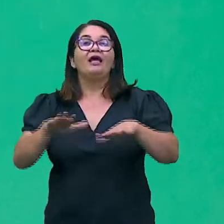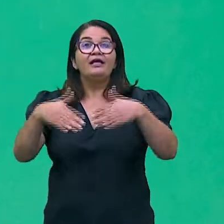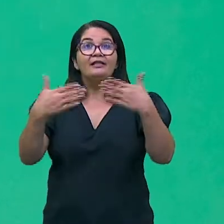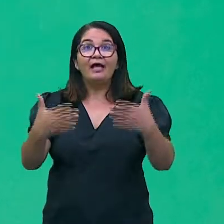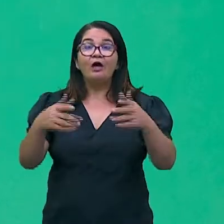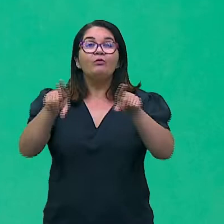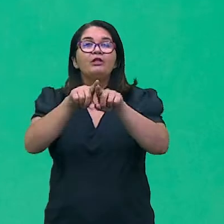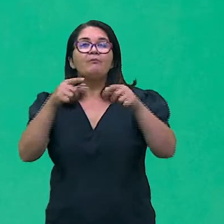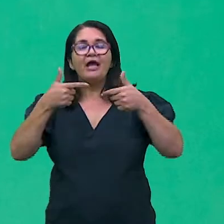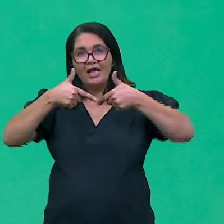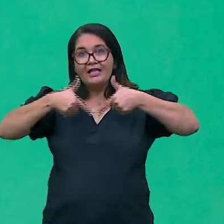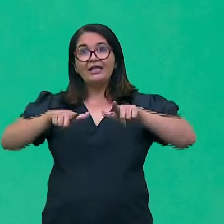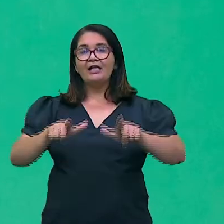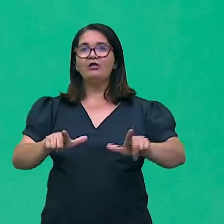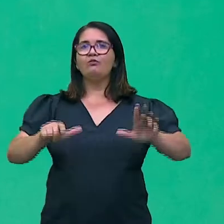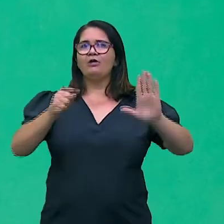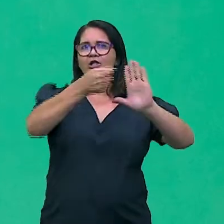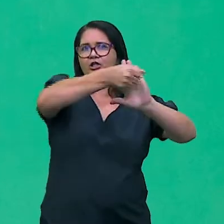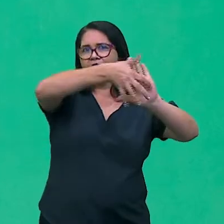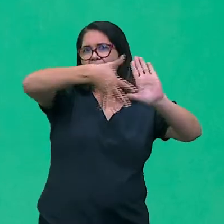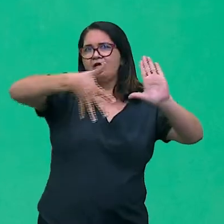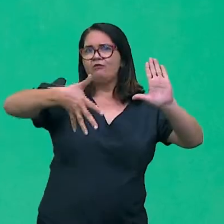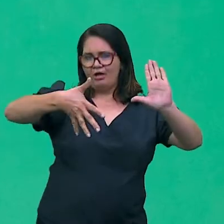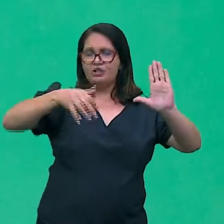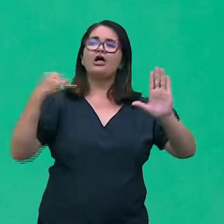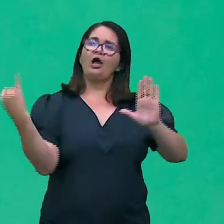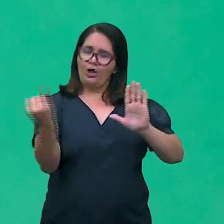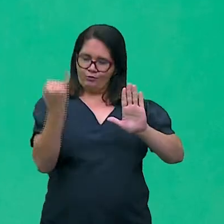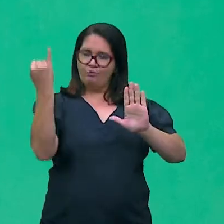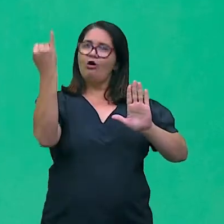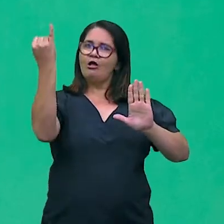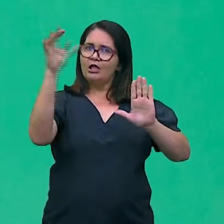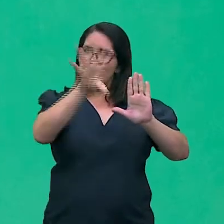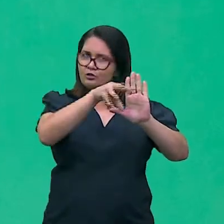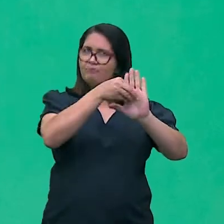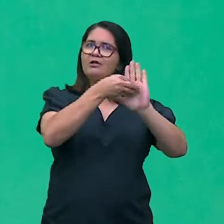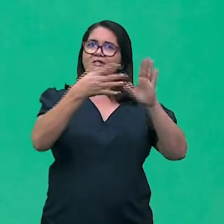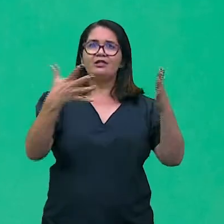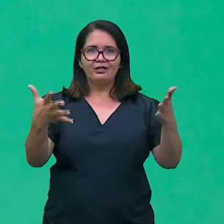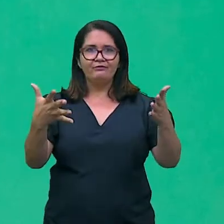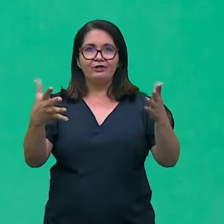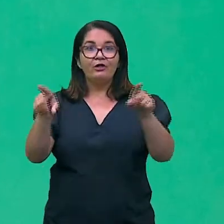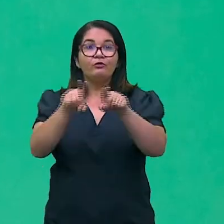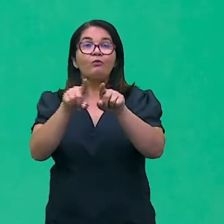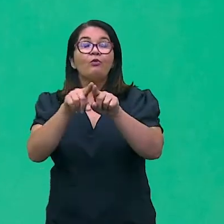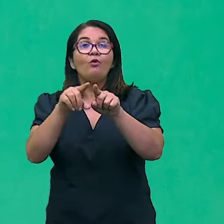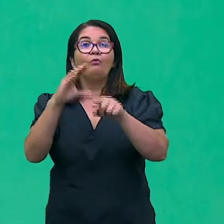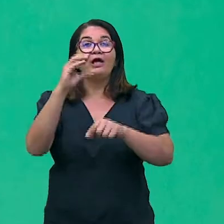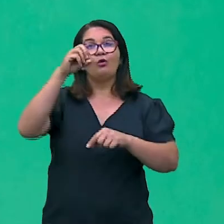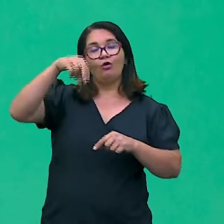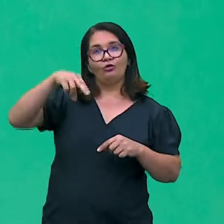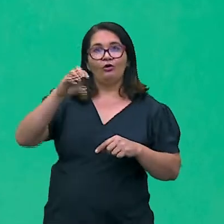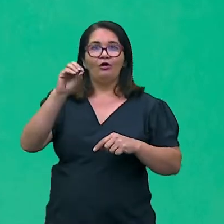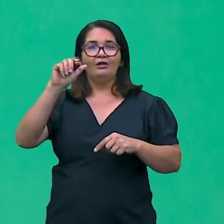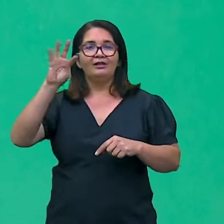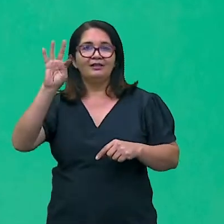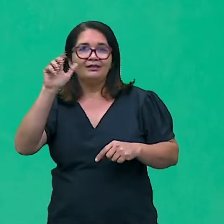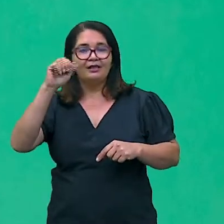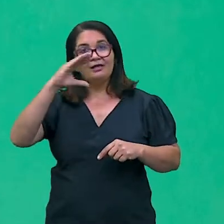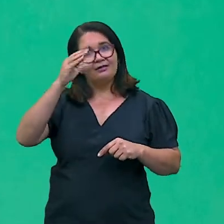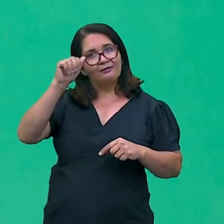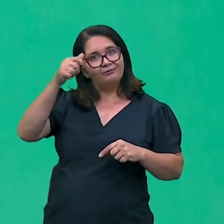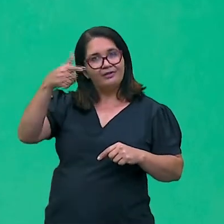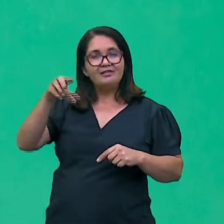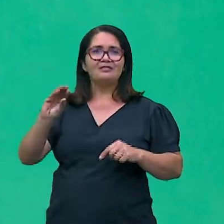Pessoal, a palavra conotação está relacionada ao sentido conotativo, que por sua vez